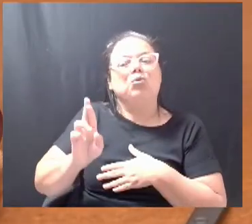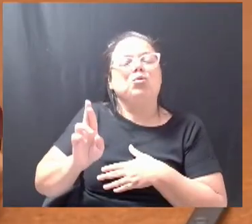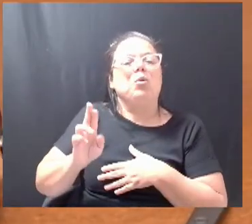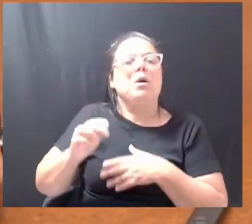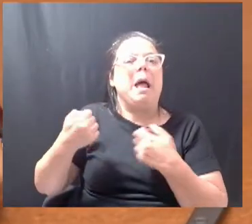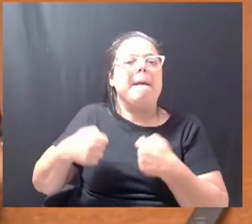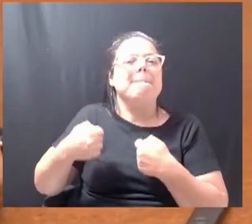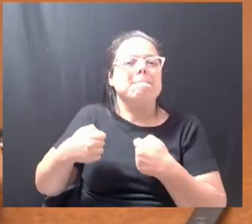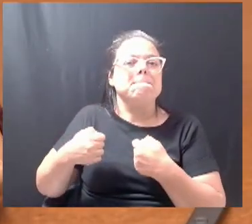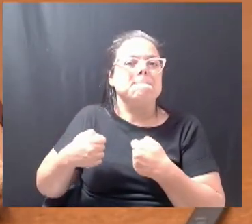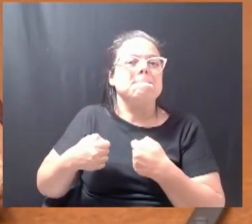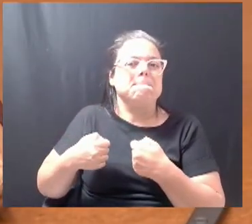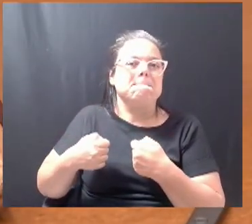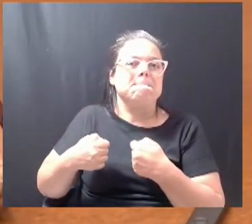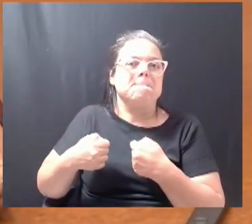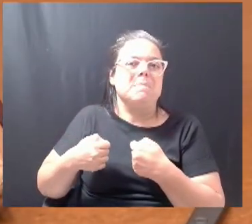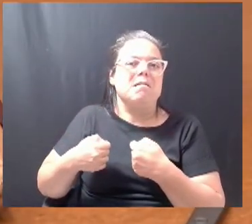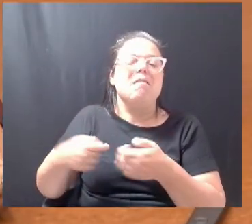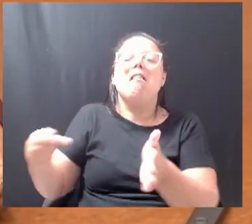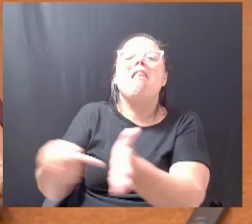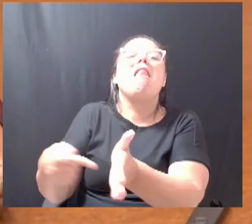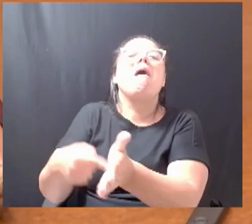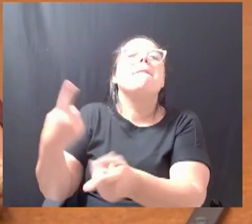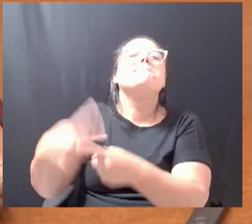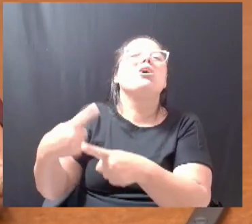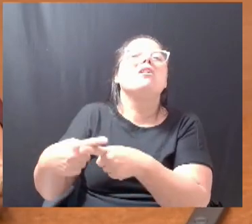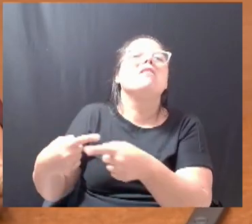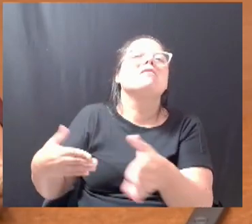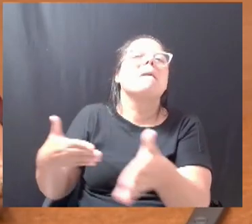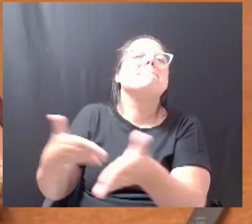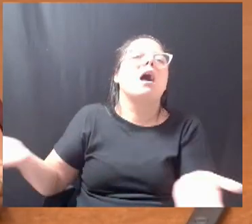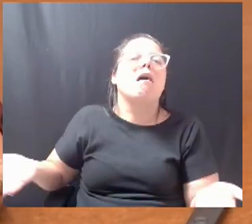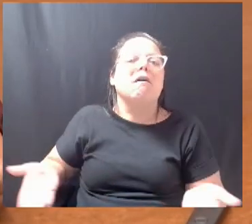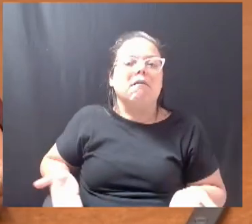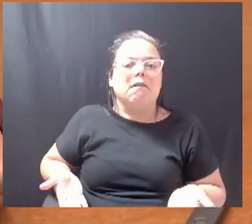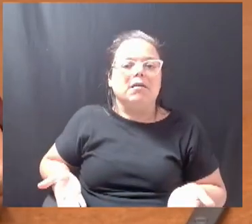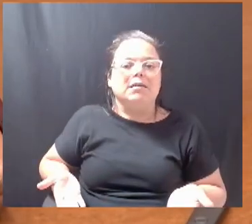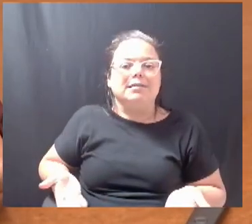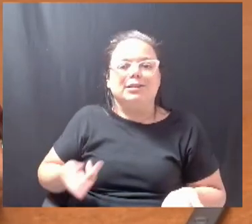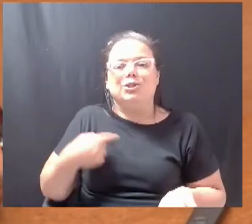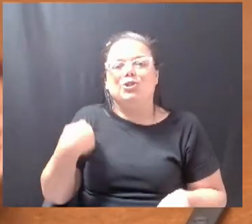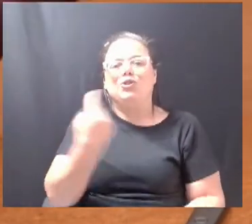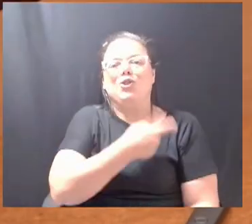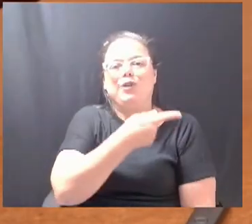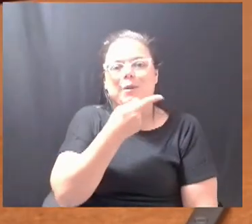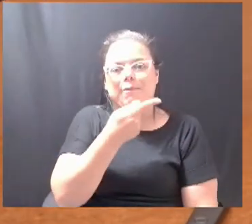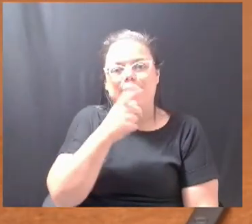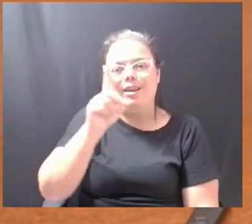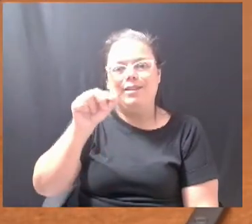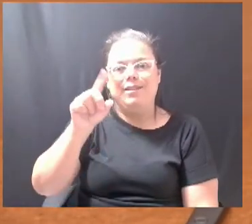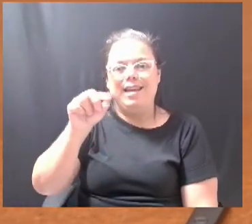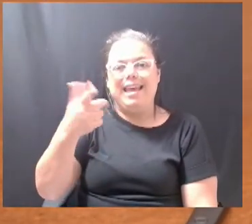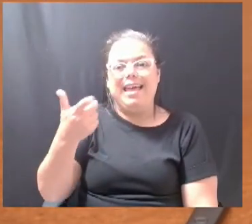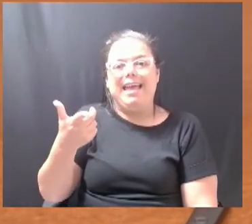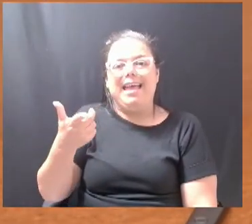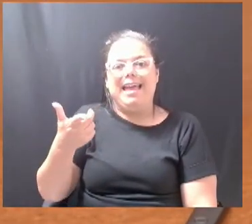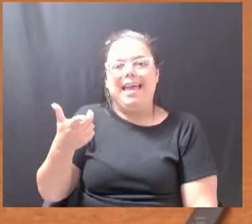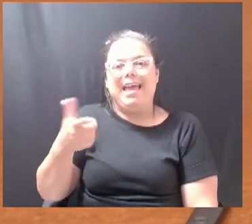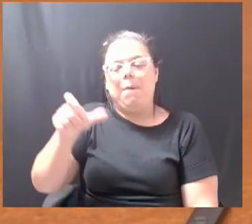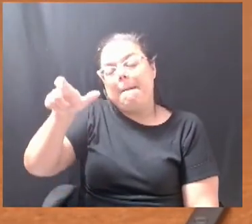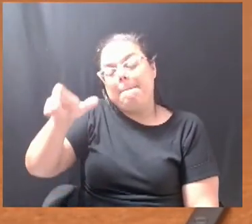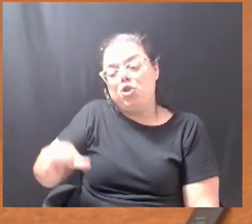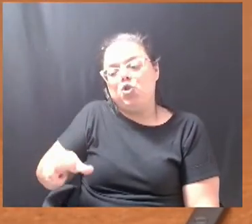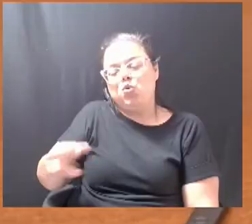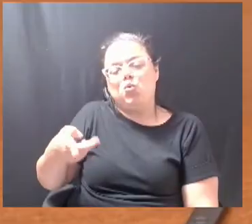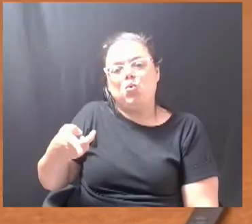que barrou, né? Nós estamos falando de, querendo ou não, ainda tendo imaginário de ser uma pessoa, talvez, PCD,